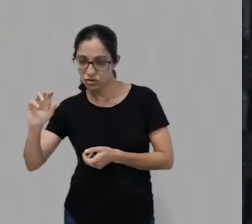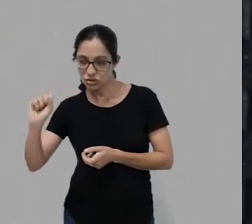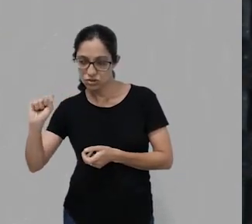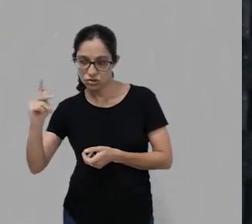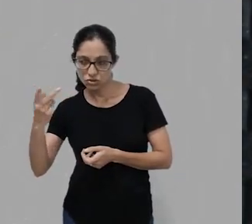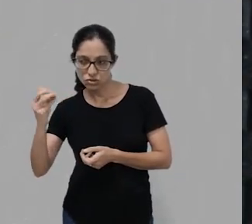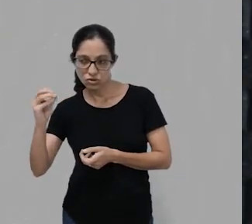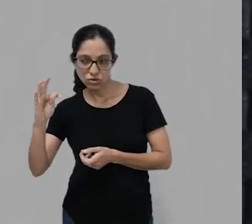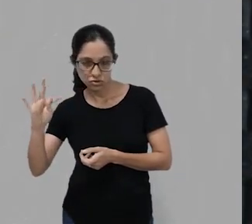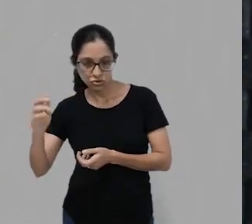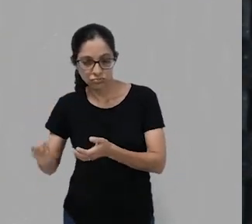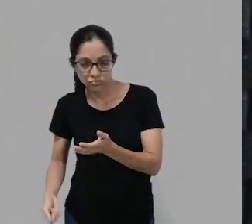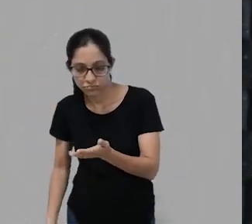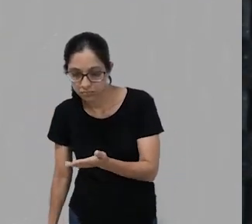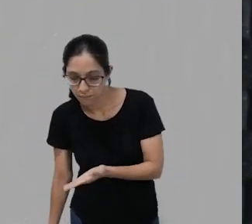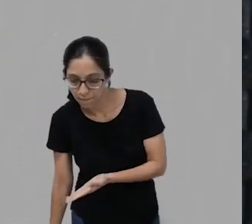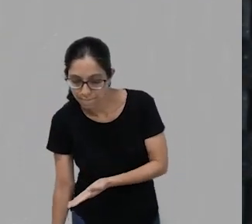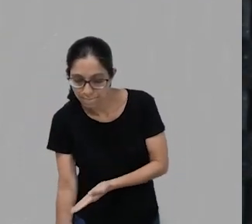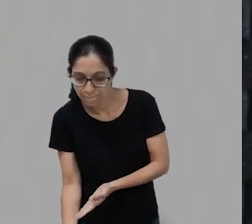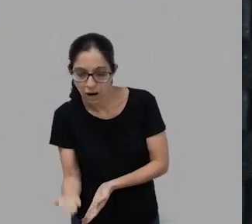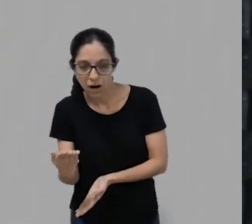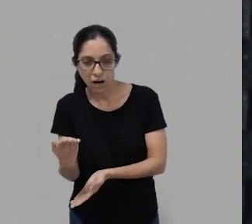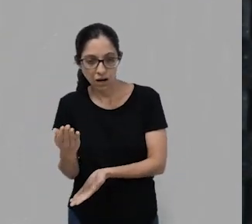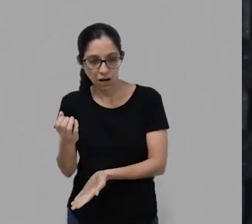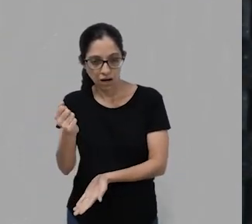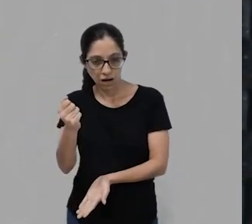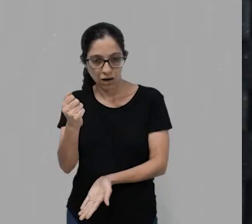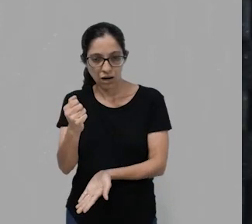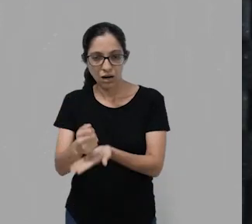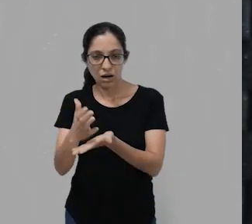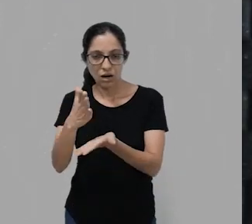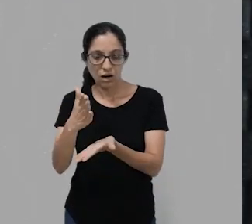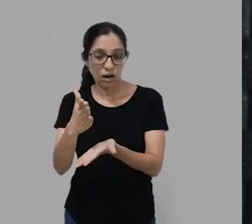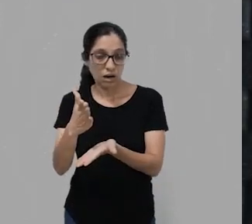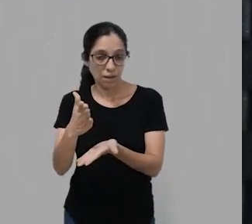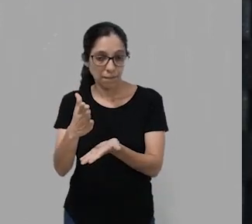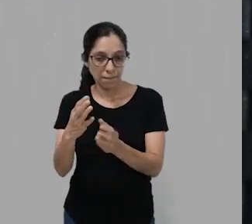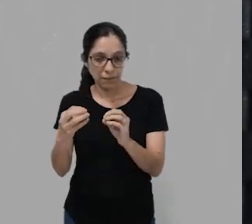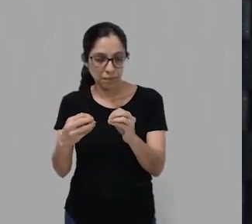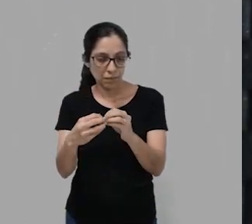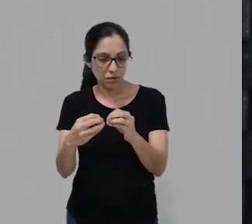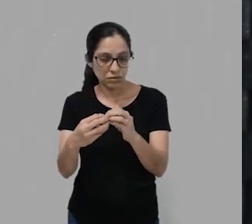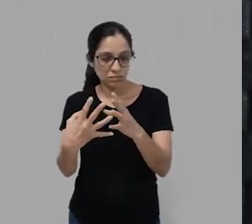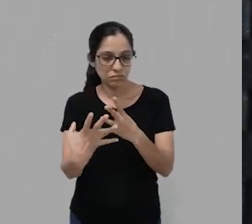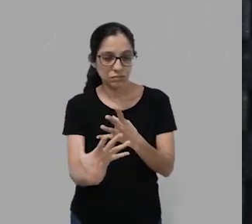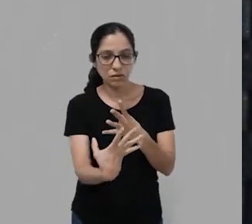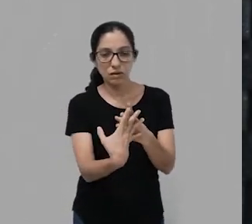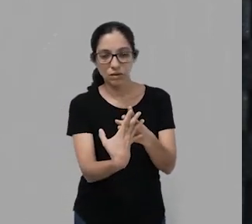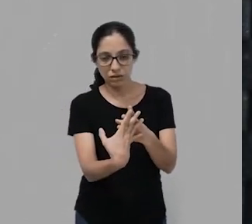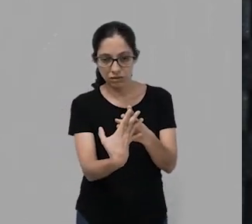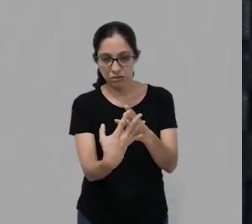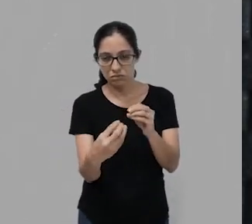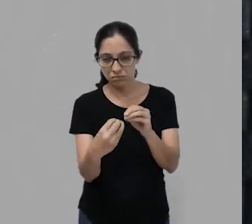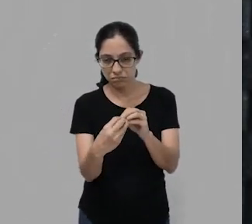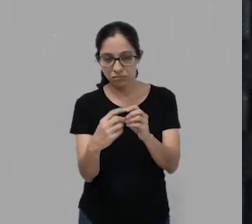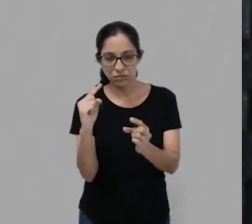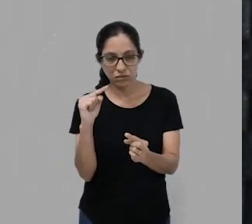para cima esse net shot. Também com o objetivo de botar a peteca onde? Bem próxima ali da